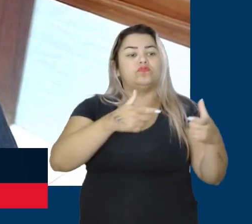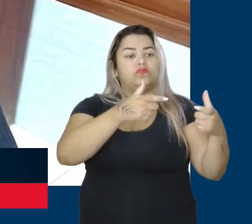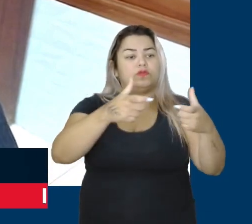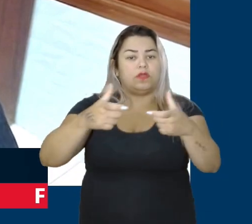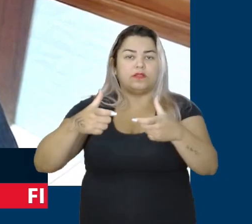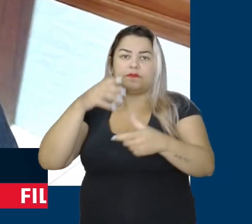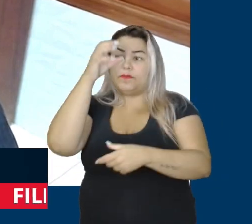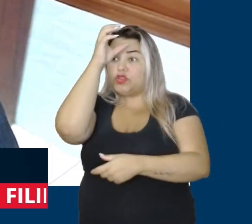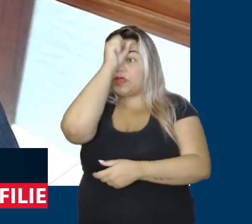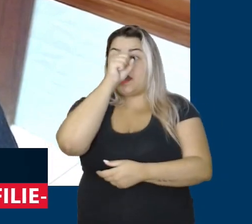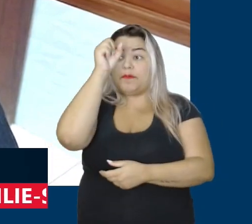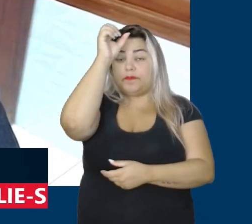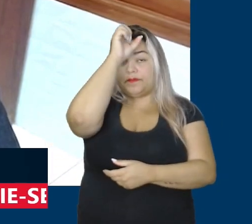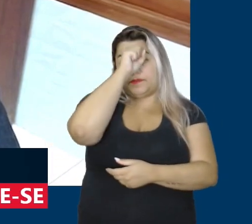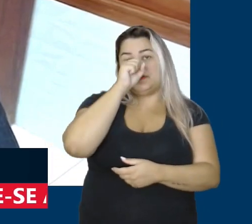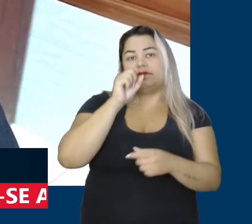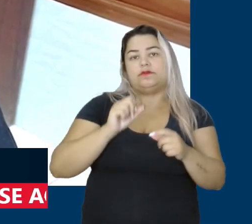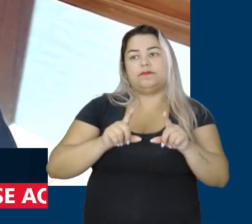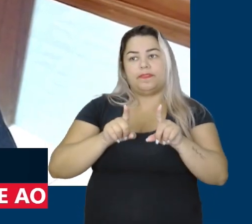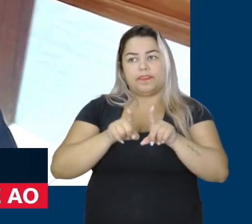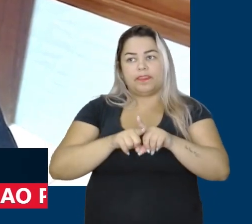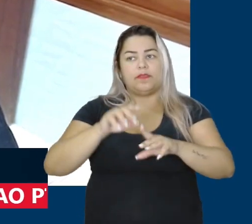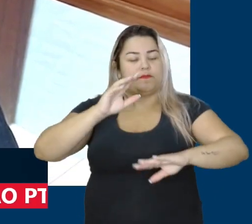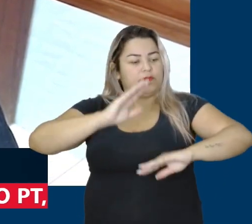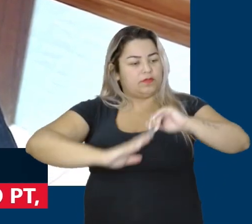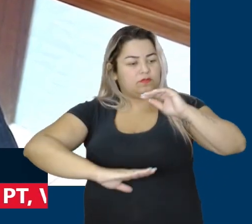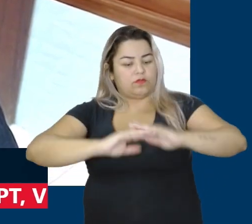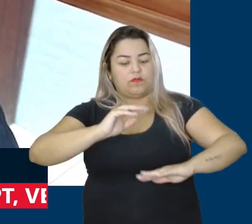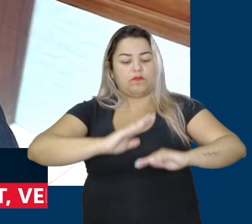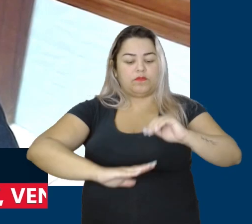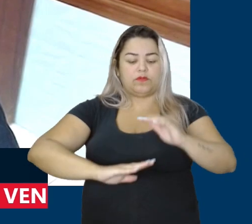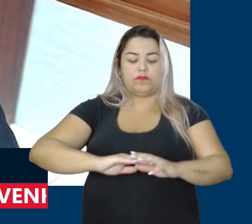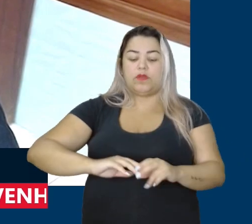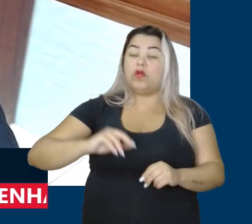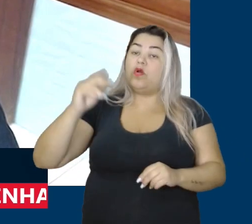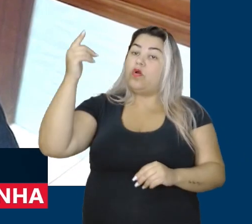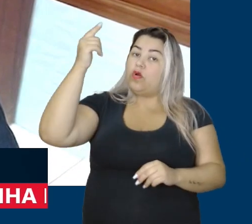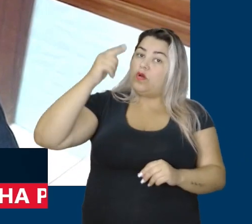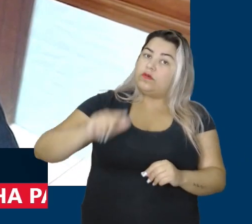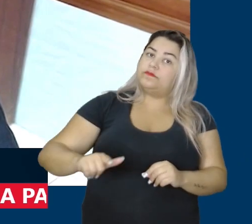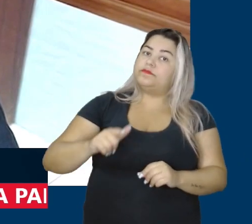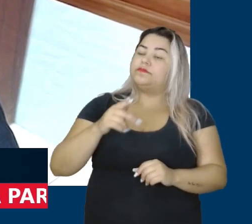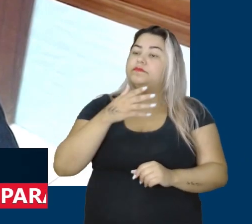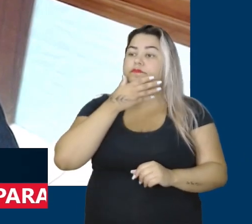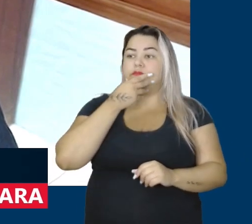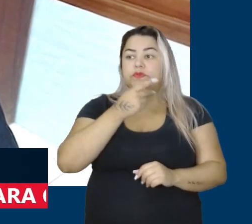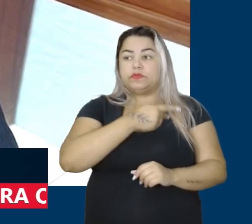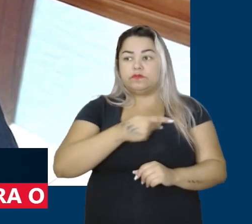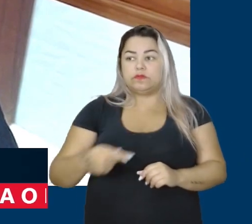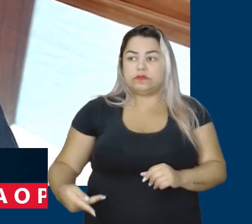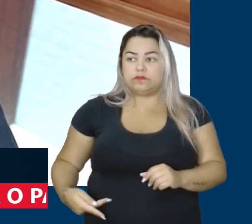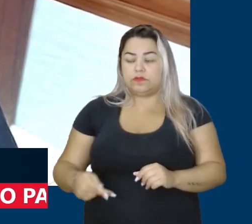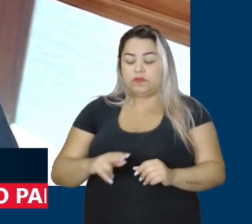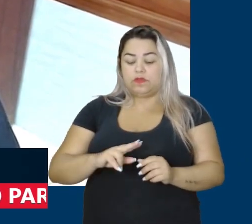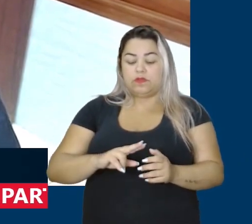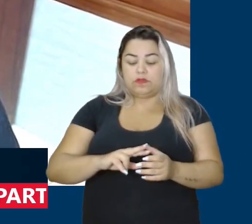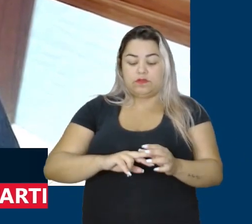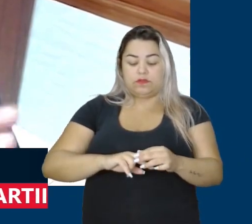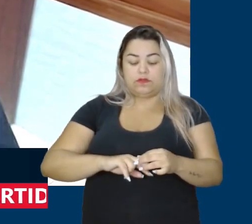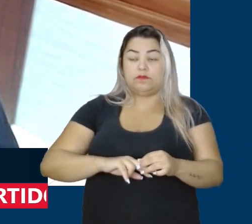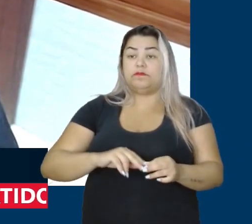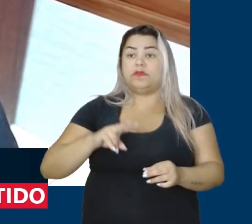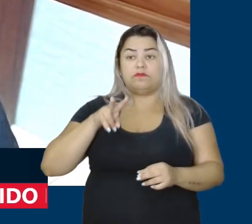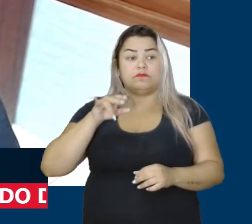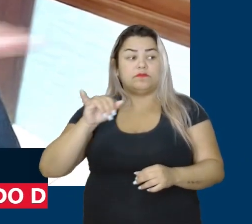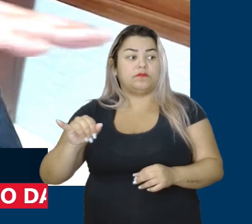de aprender e ser um profissional. Outra questão que o presidente Lula também está atuando muito, que vai nessa linha